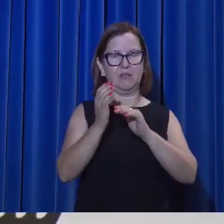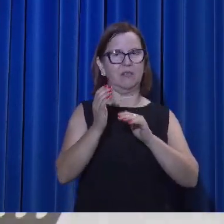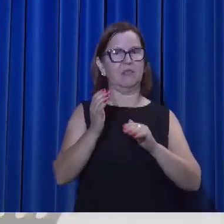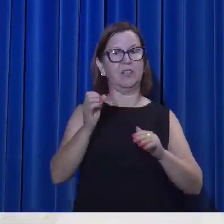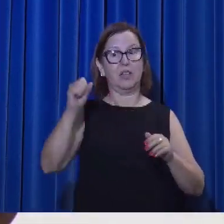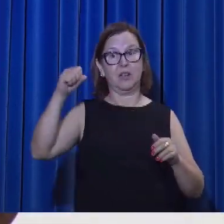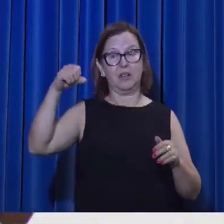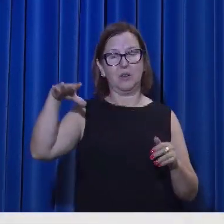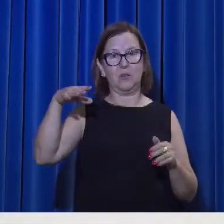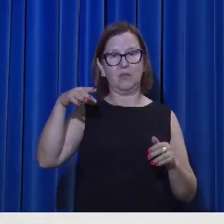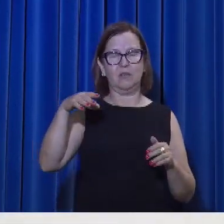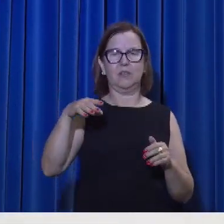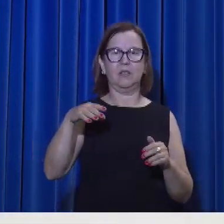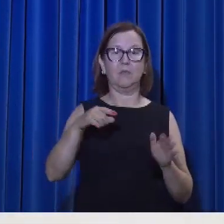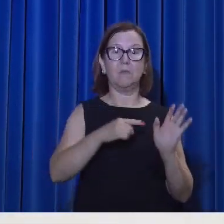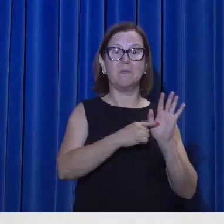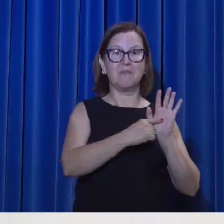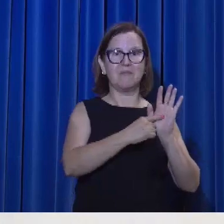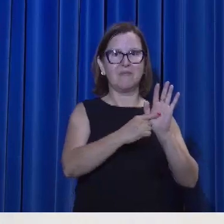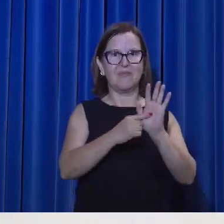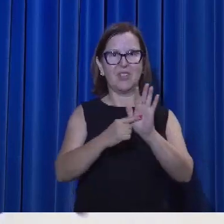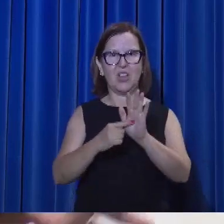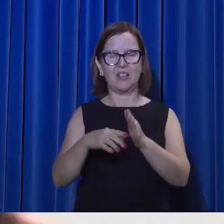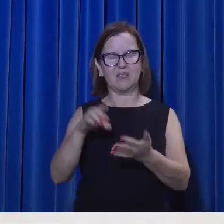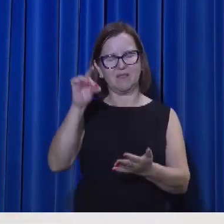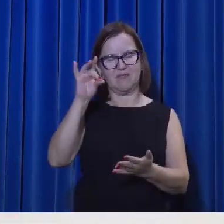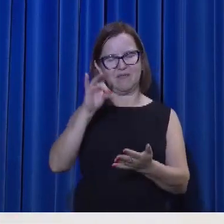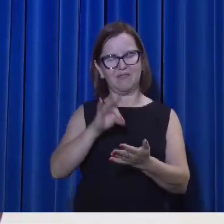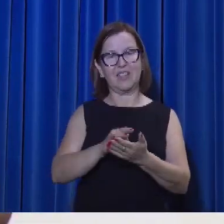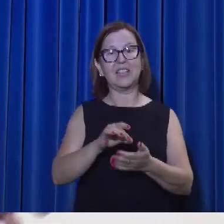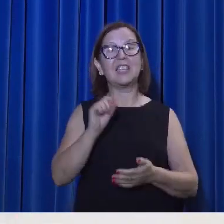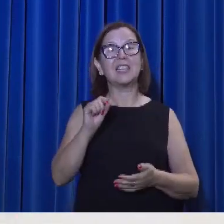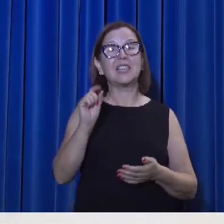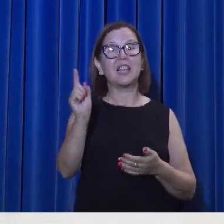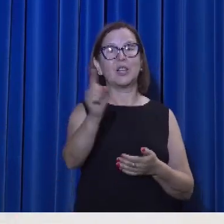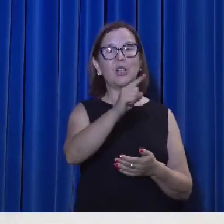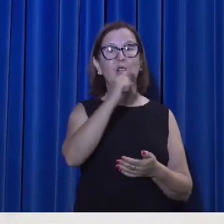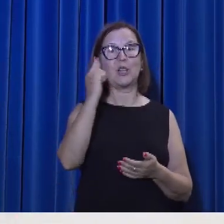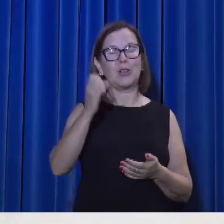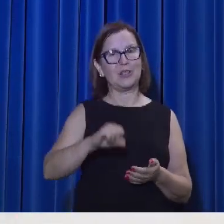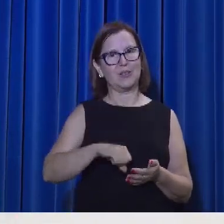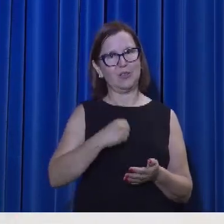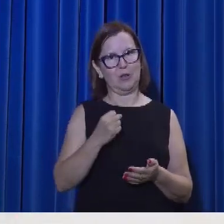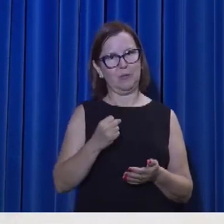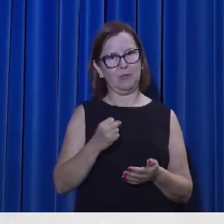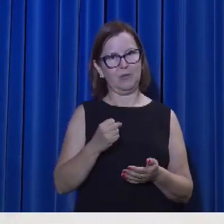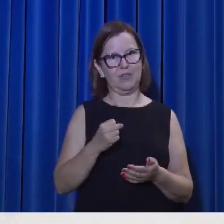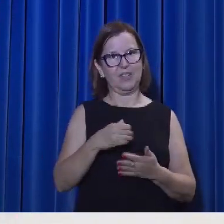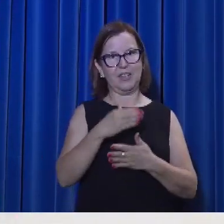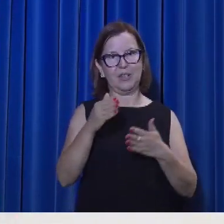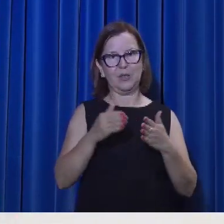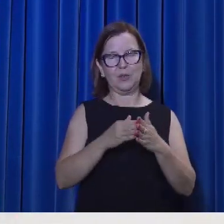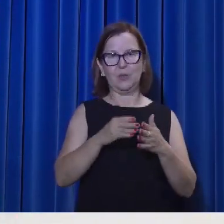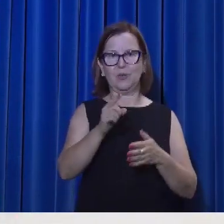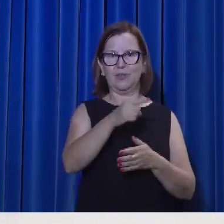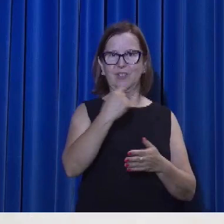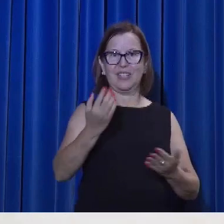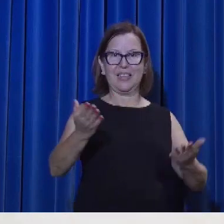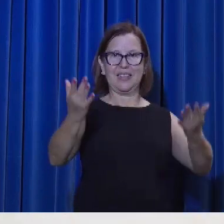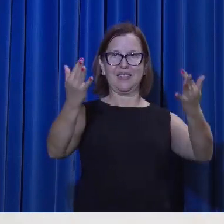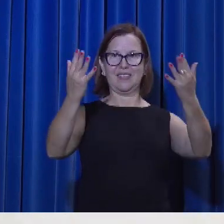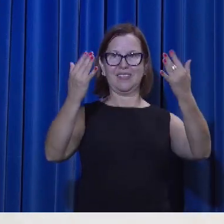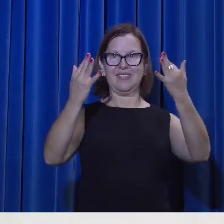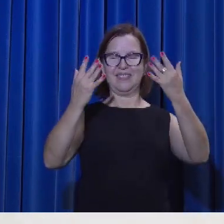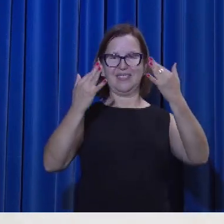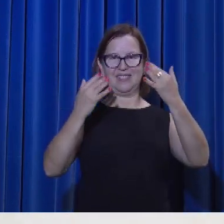Ele traz luz, ele mostra de fato quem nós somos. E todos nós somos iluminados por Jesus Cristo, em alguma